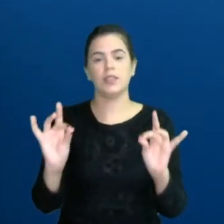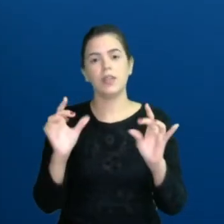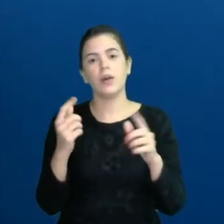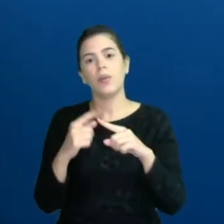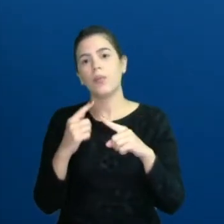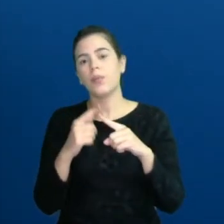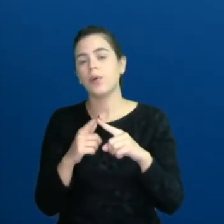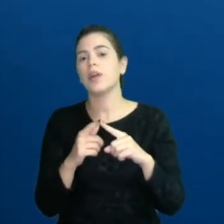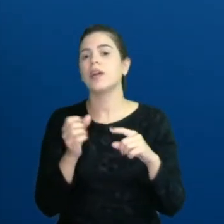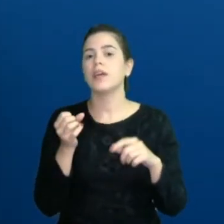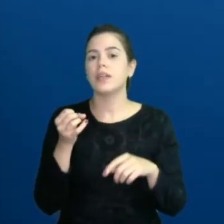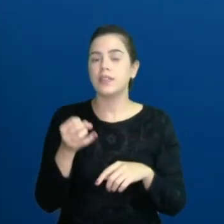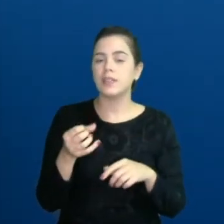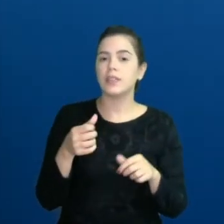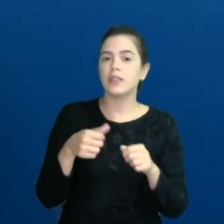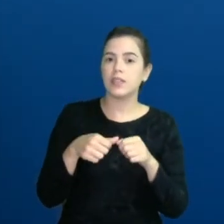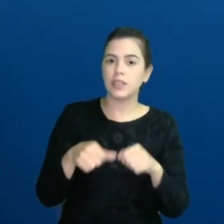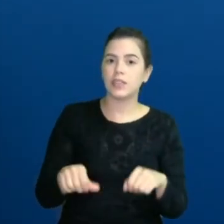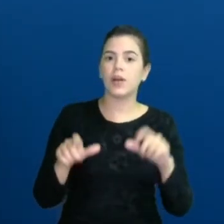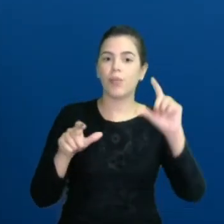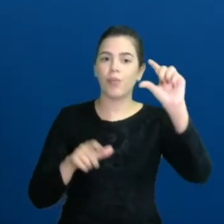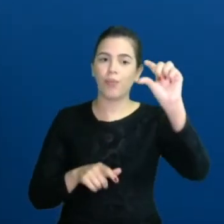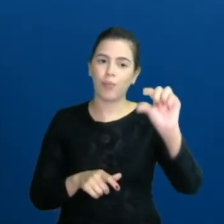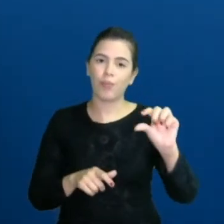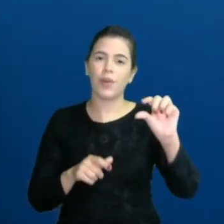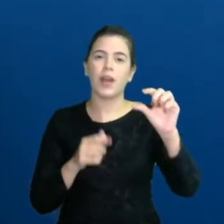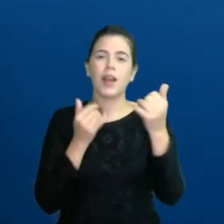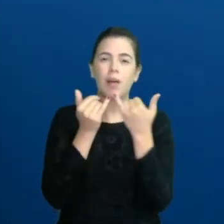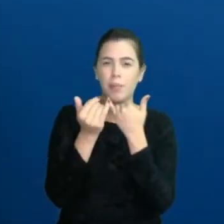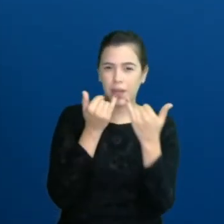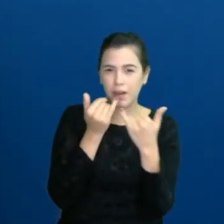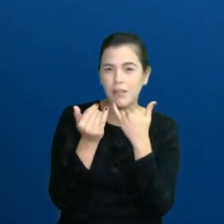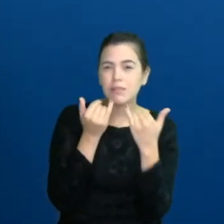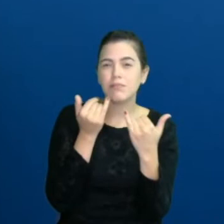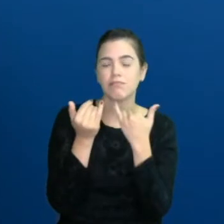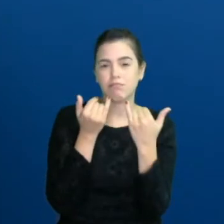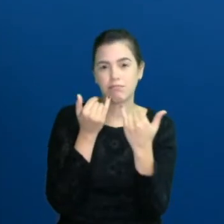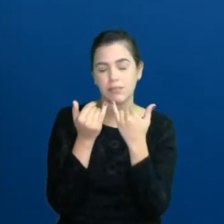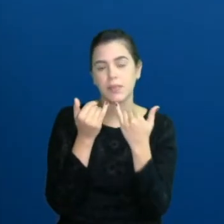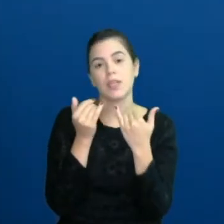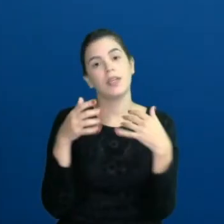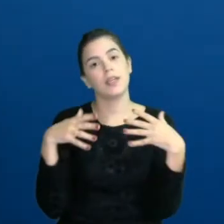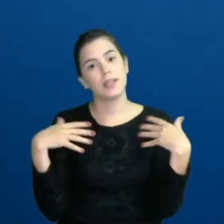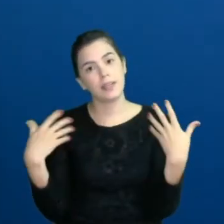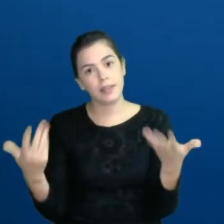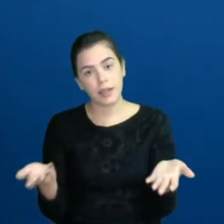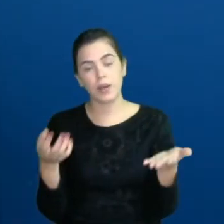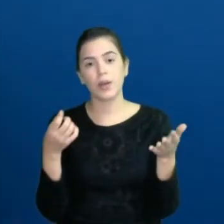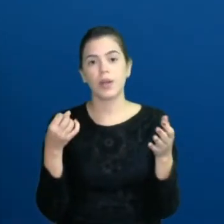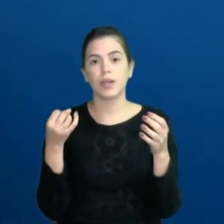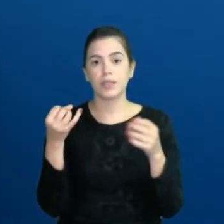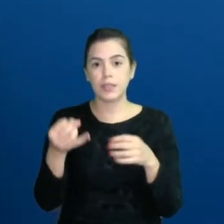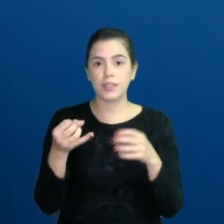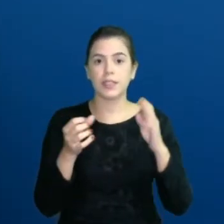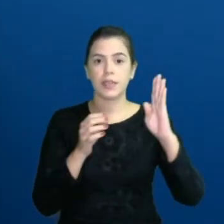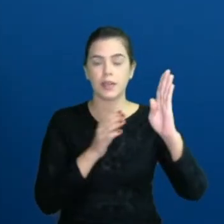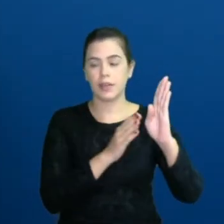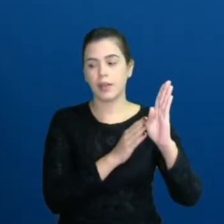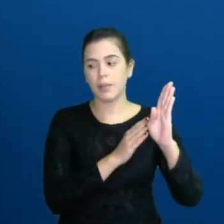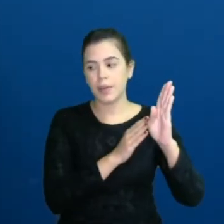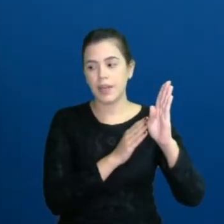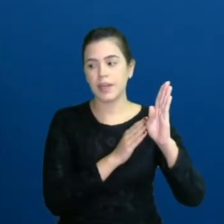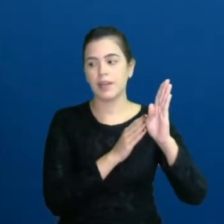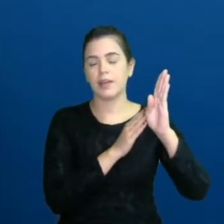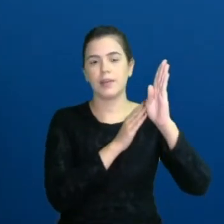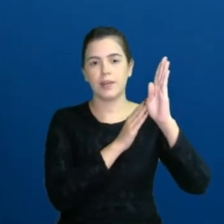Porque quando estão na forma minúscula, elas são muito parecidas. Então, se a barriguinha estiver para